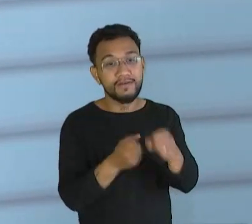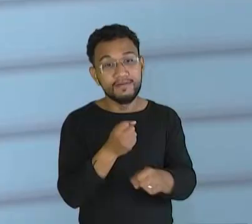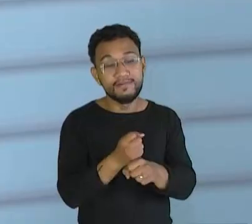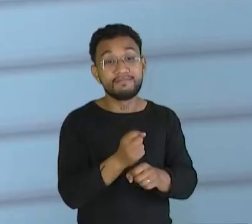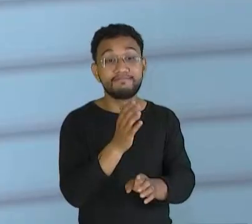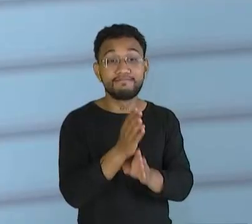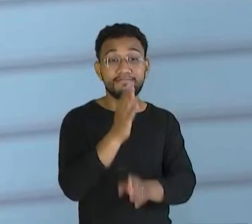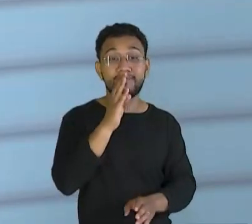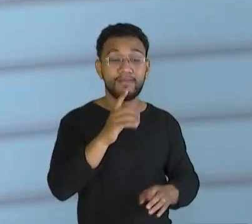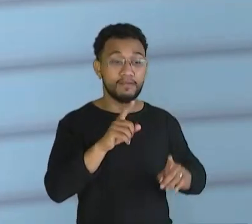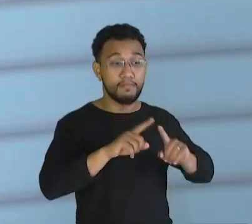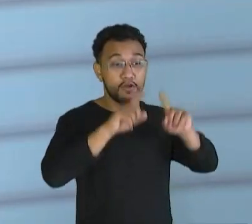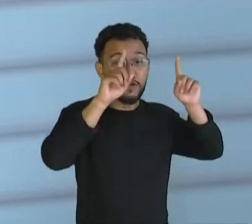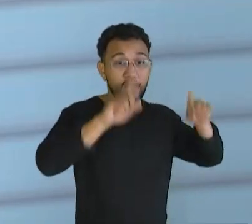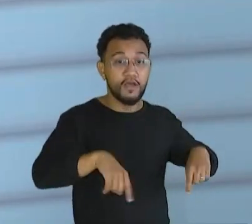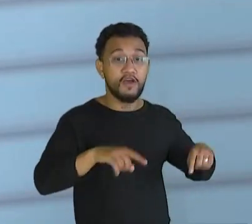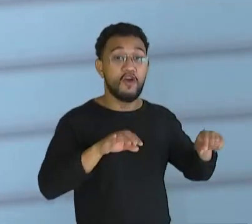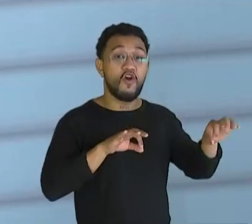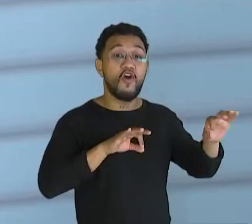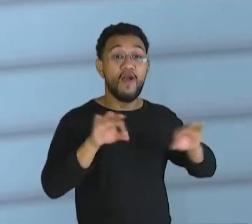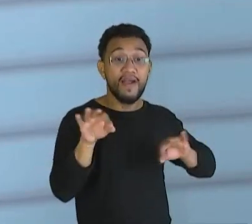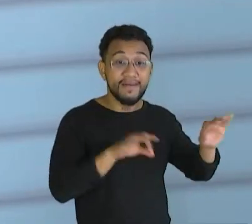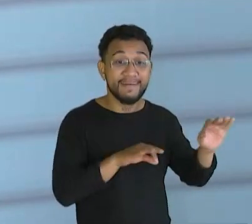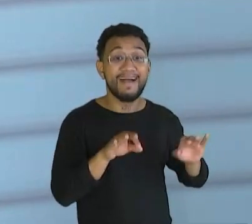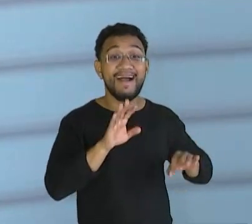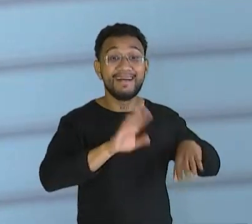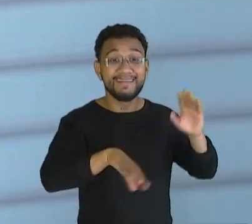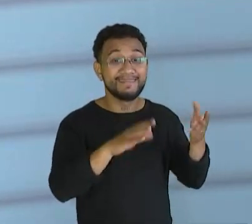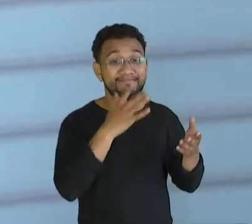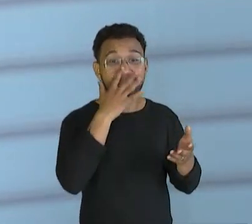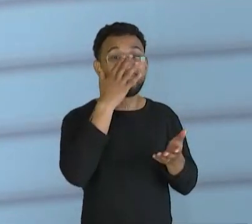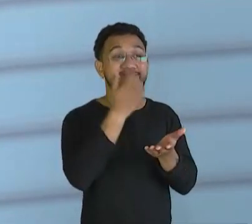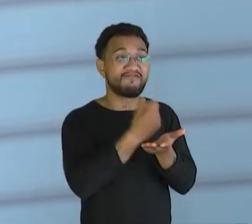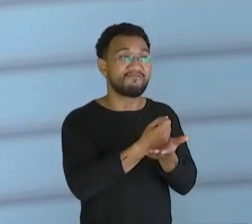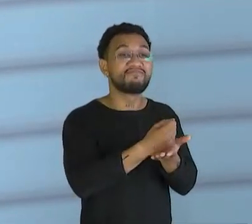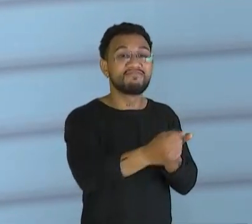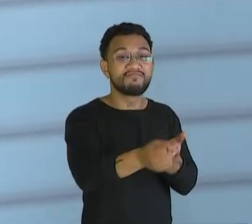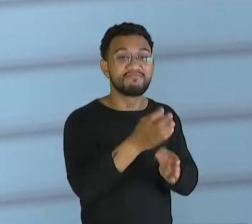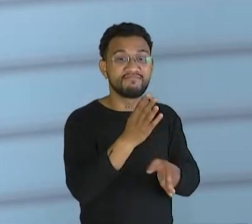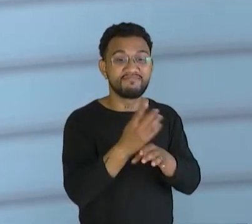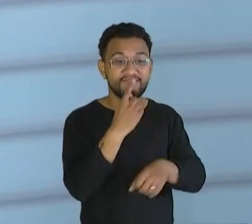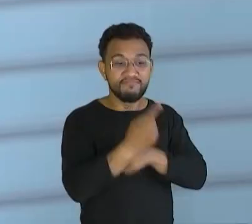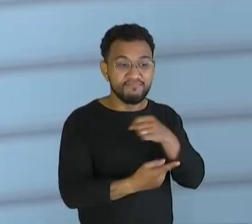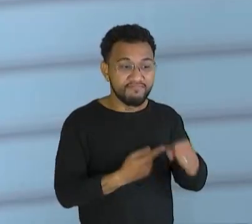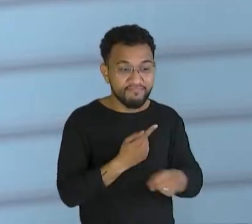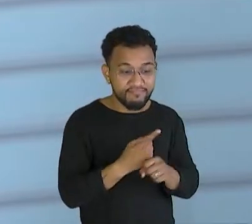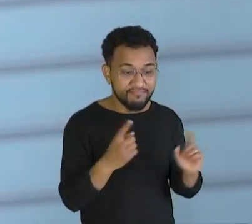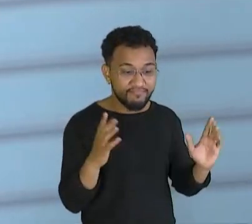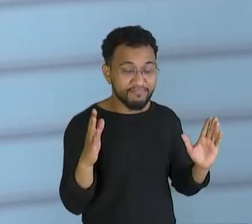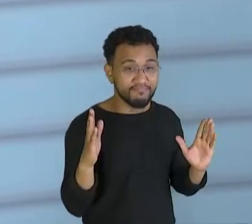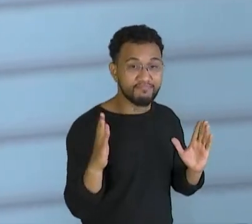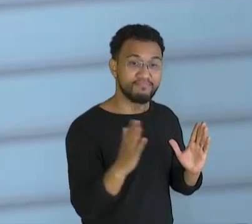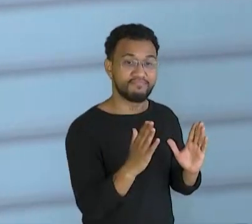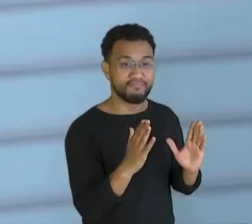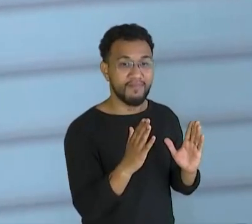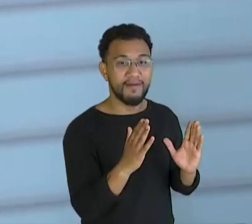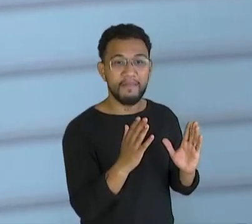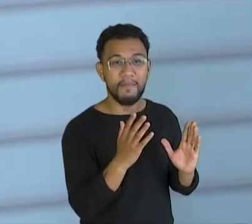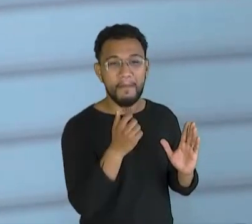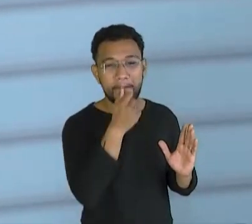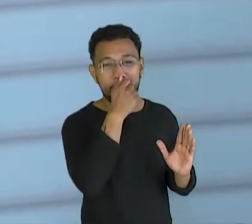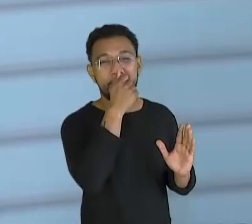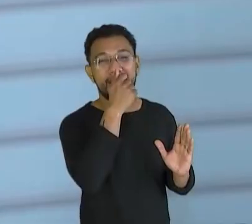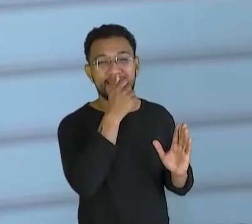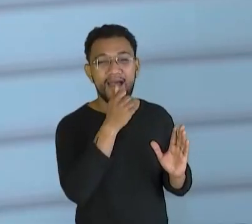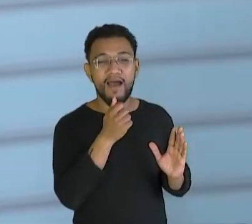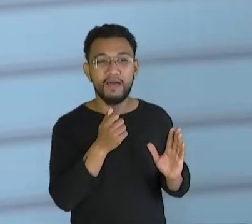projetos, né, ao longo do ano, e alguns acabam se perdendo, uhum, porque entra uma nova gestão, entra